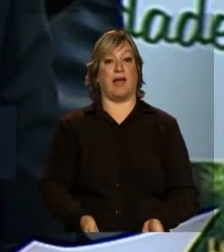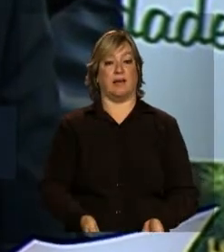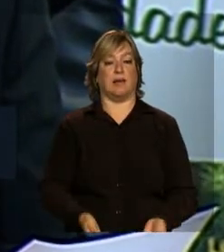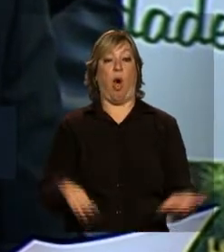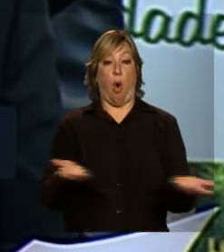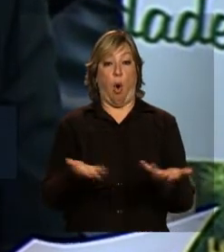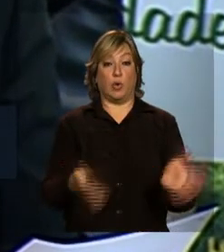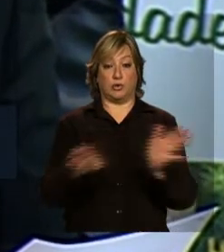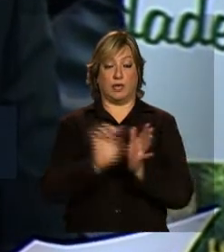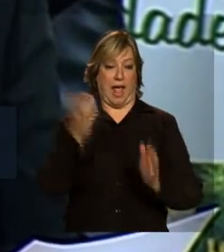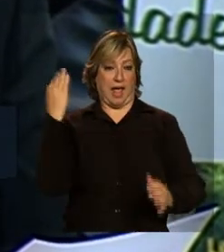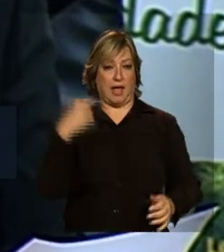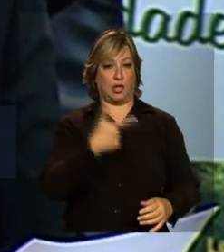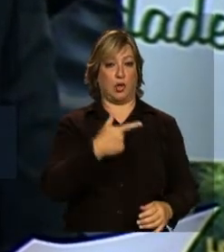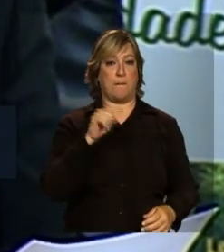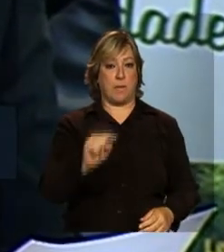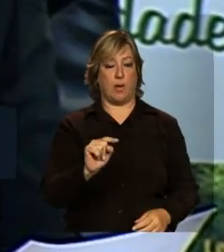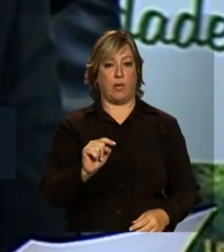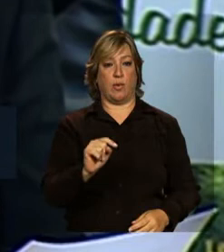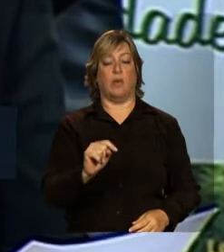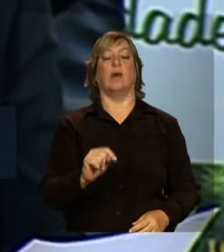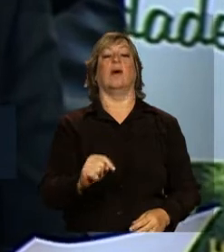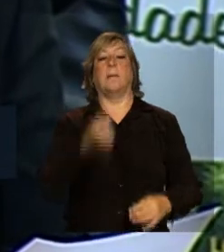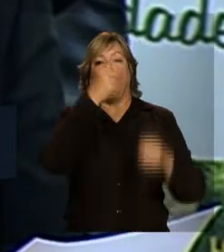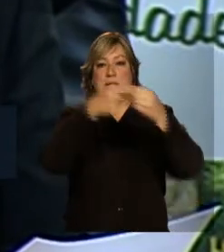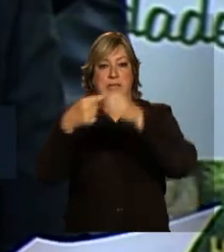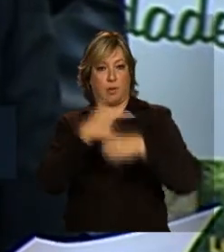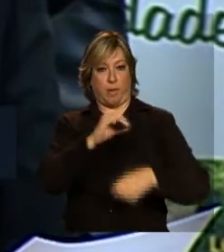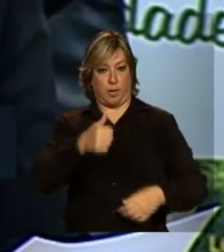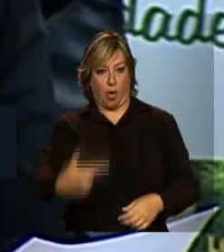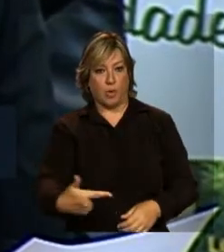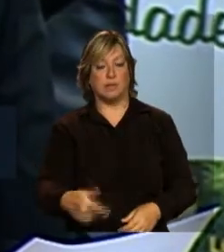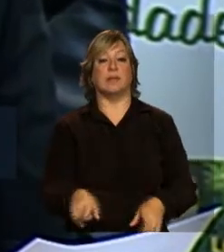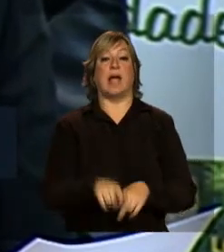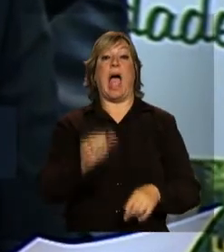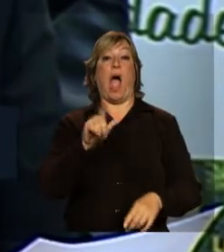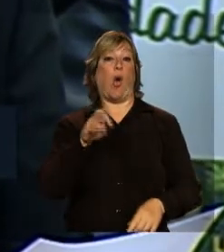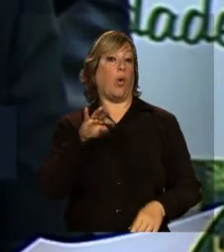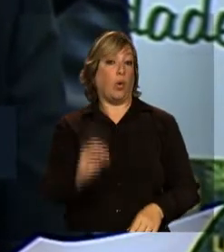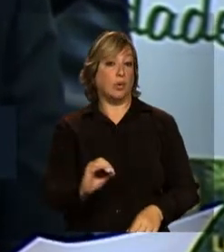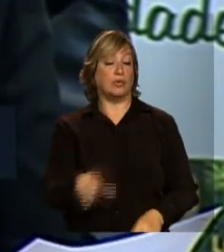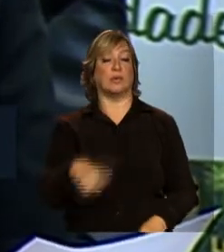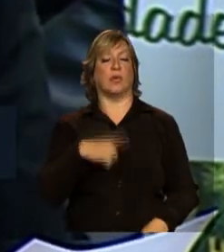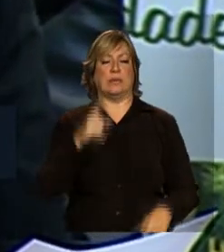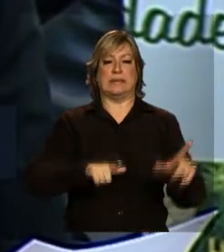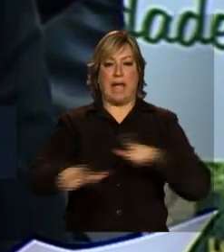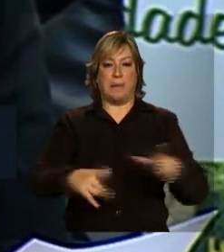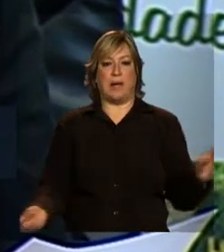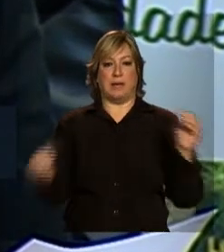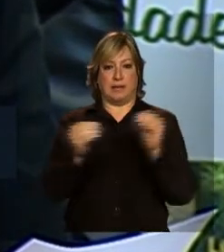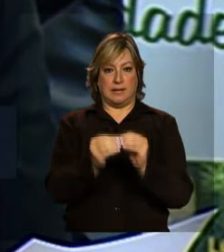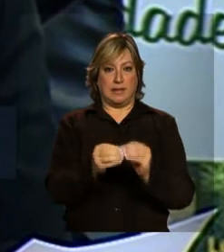Hoje, a nossa meta era de 2 mil municípios no ano de 2012, e em agosto, num trabalho integrado